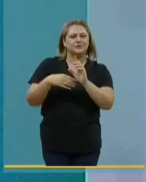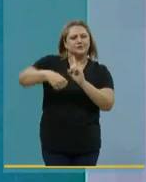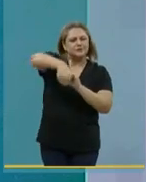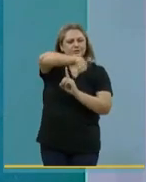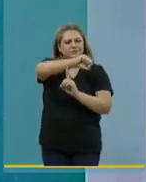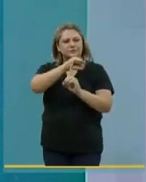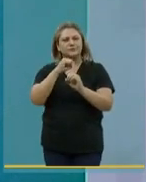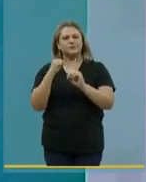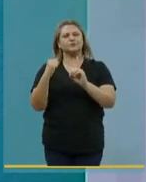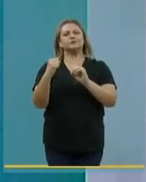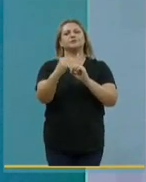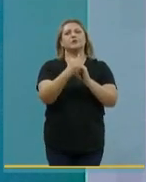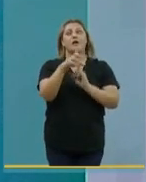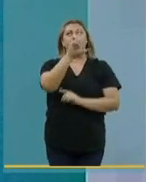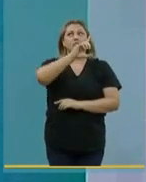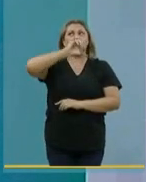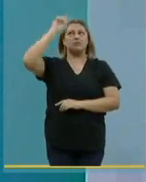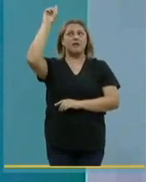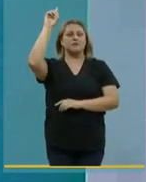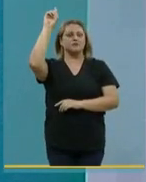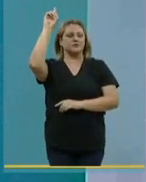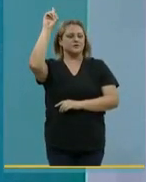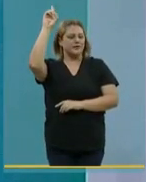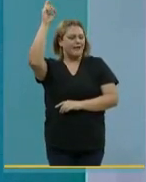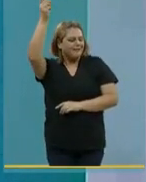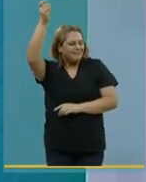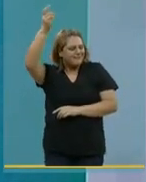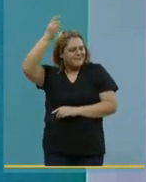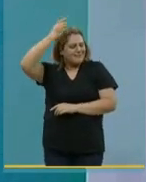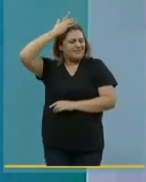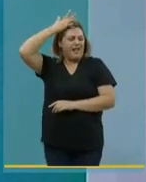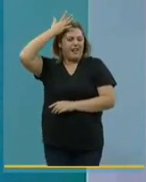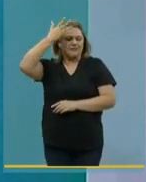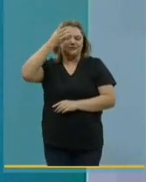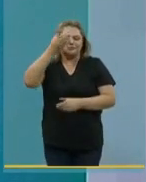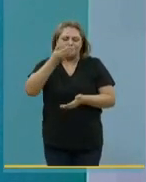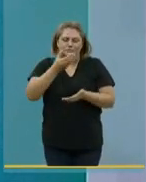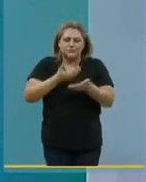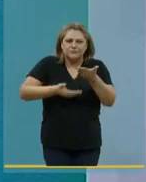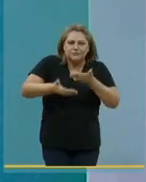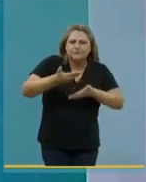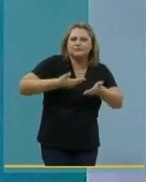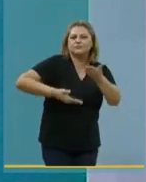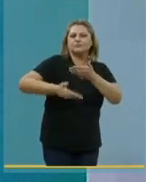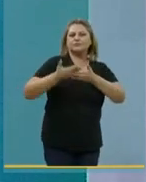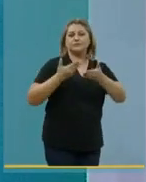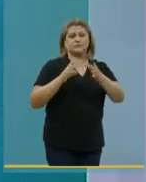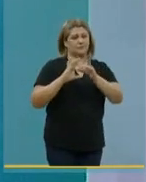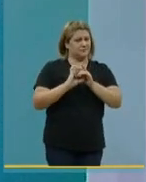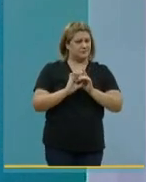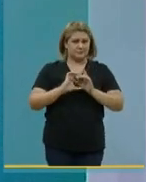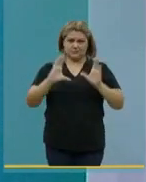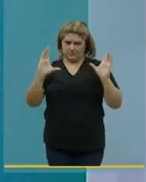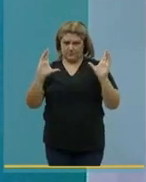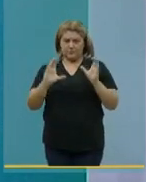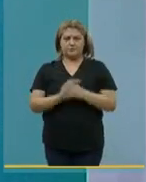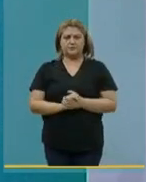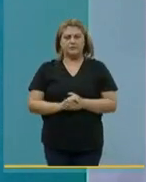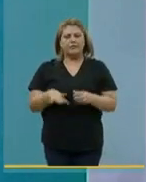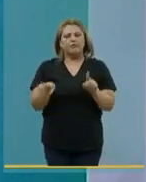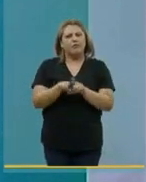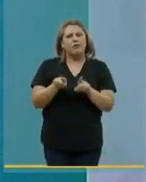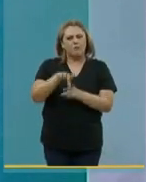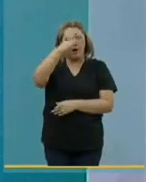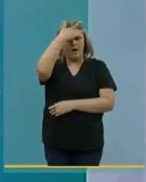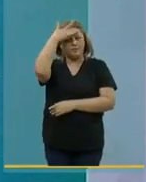democraticamente cabe aos homens distribuir as oportunidades democraticamente se nós não distribuímos